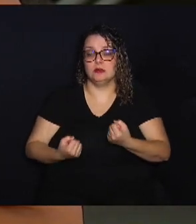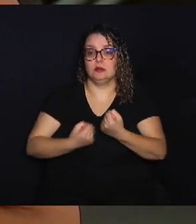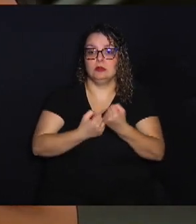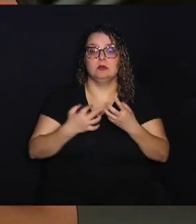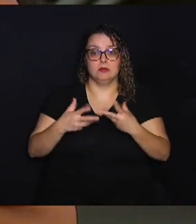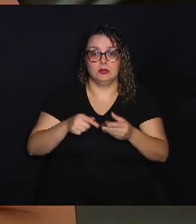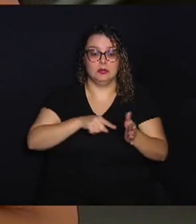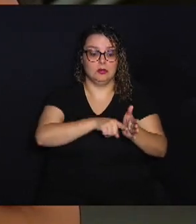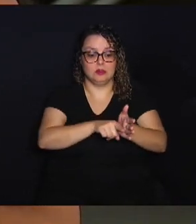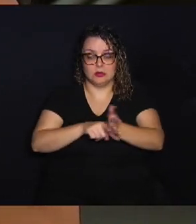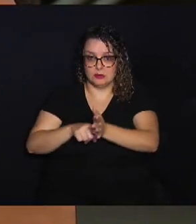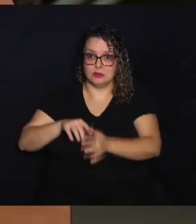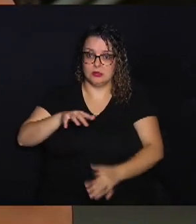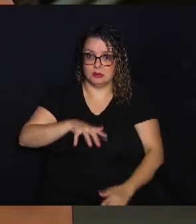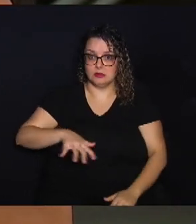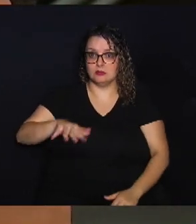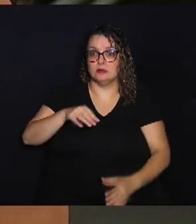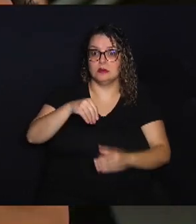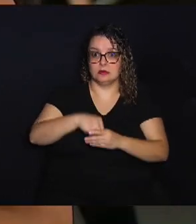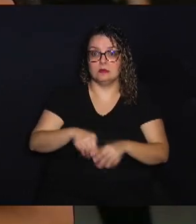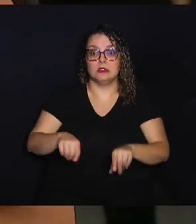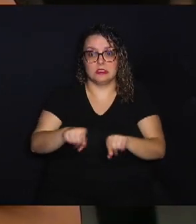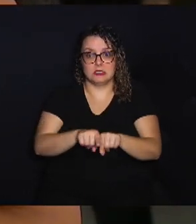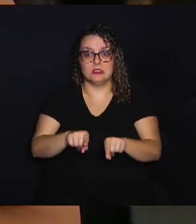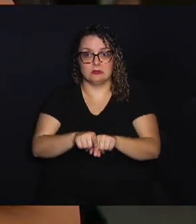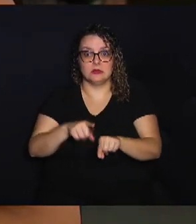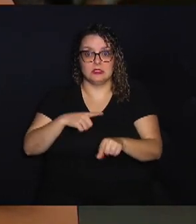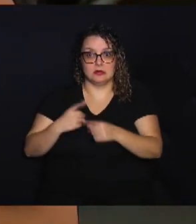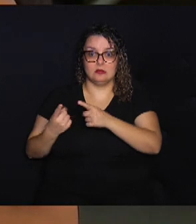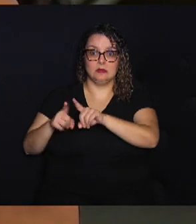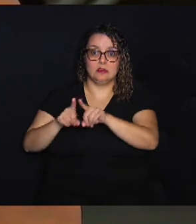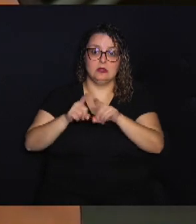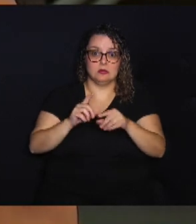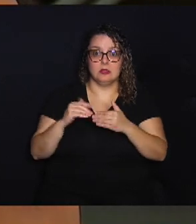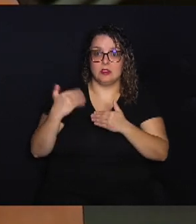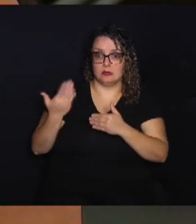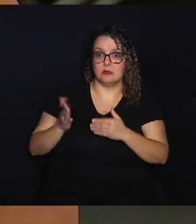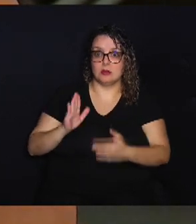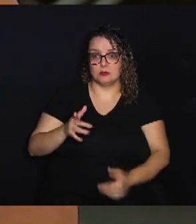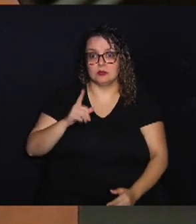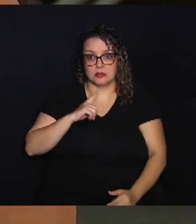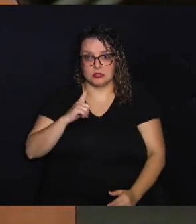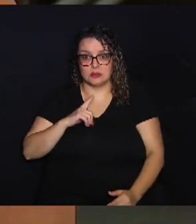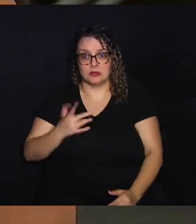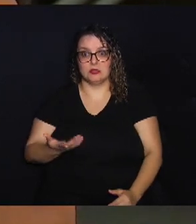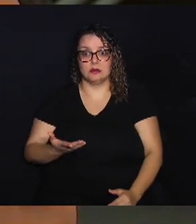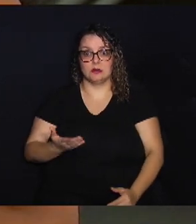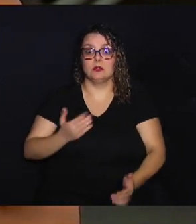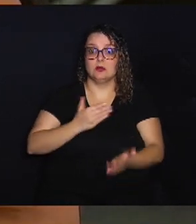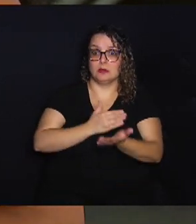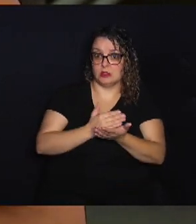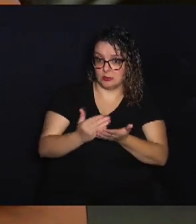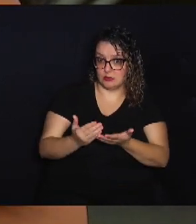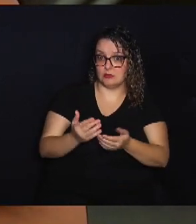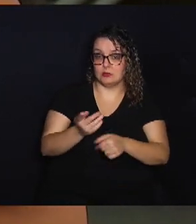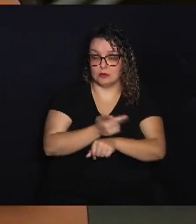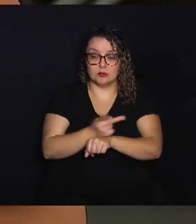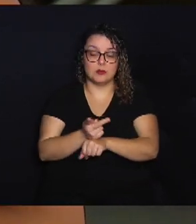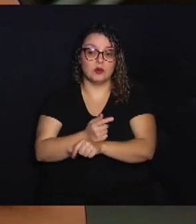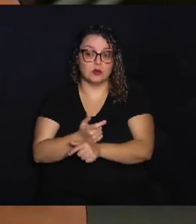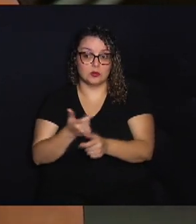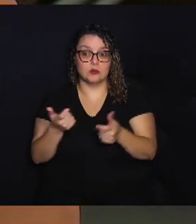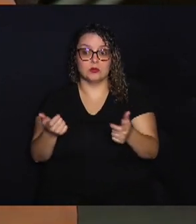os pesquisadores da casa, mas também teremos parcerias externas, como já começou uma busca muito